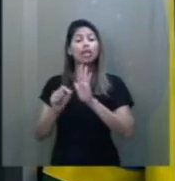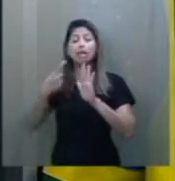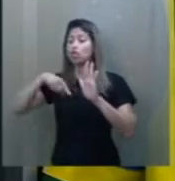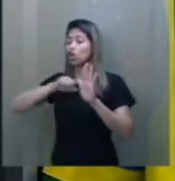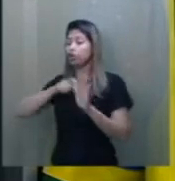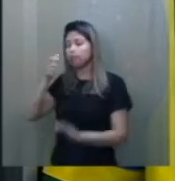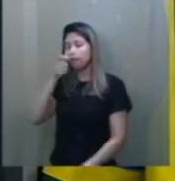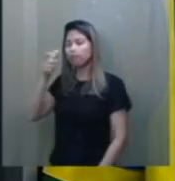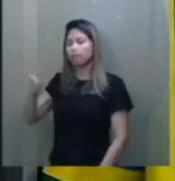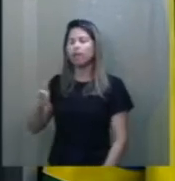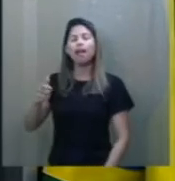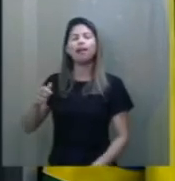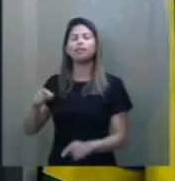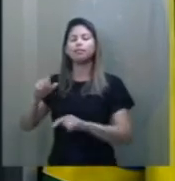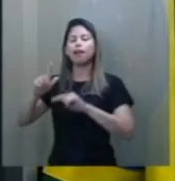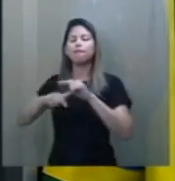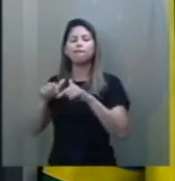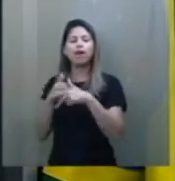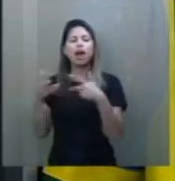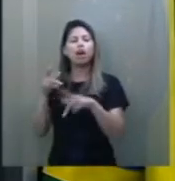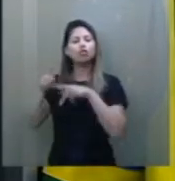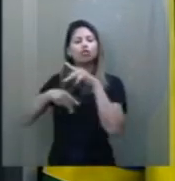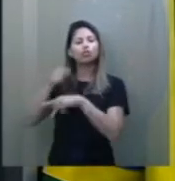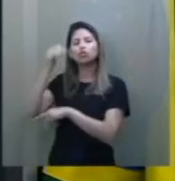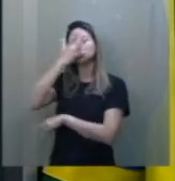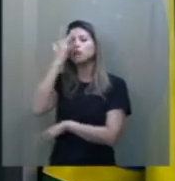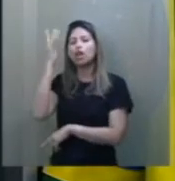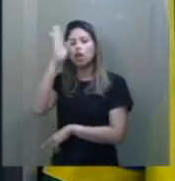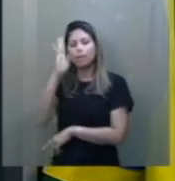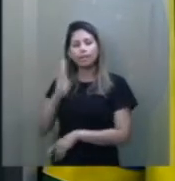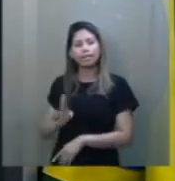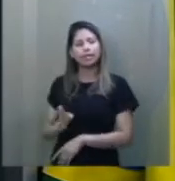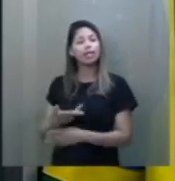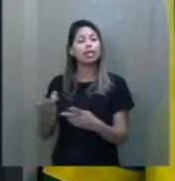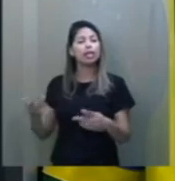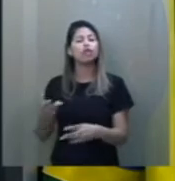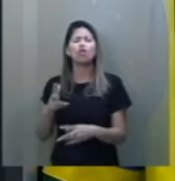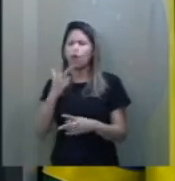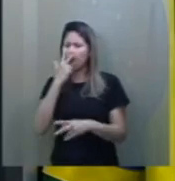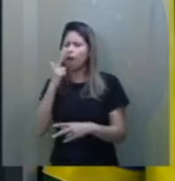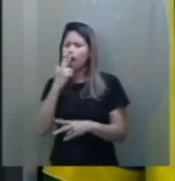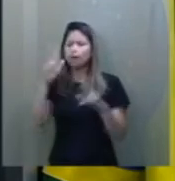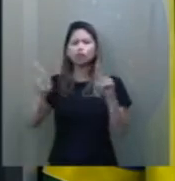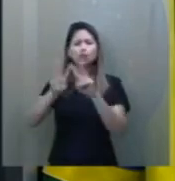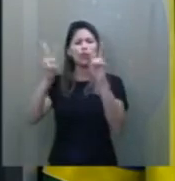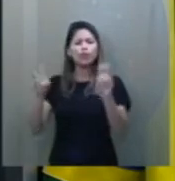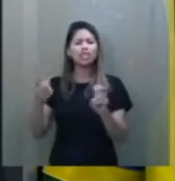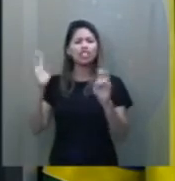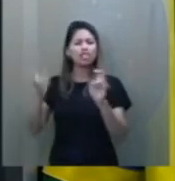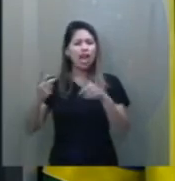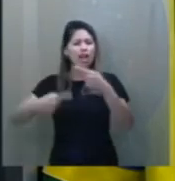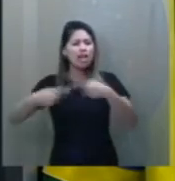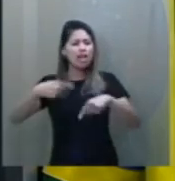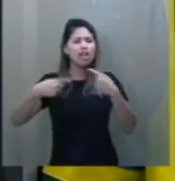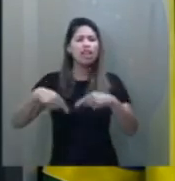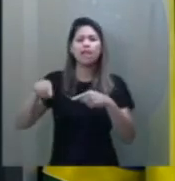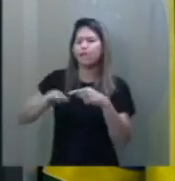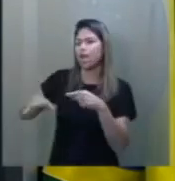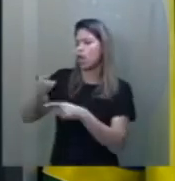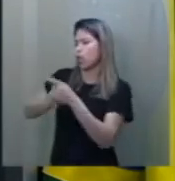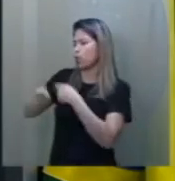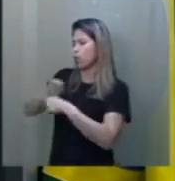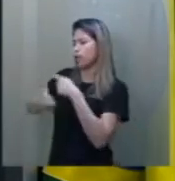interessa muito aos brasileiros e acho, obviamente, que o tema está sendo discutido pela equipe econômica,